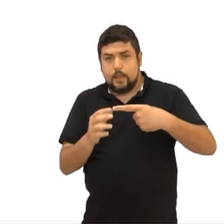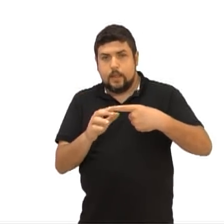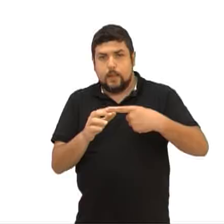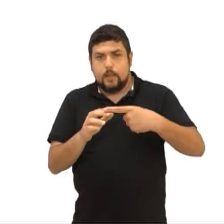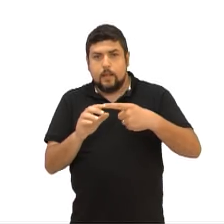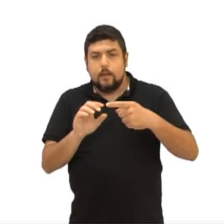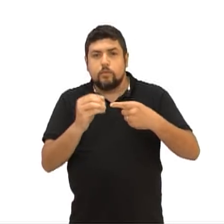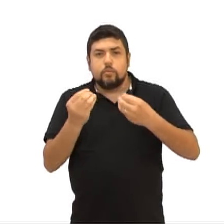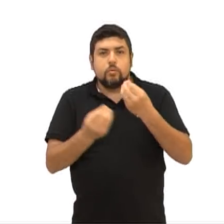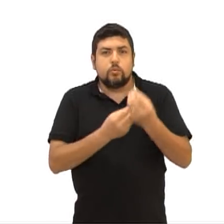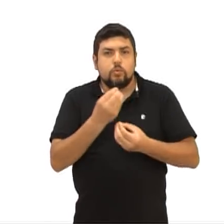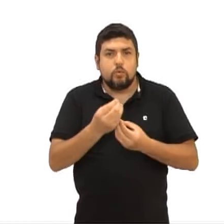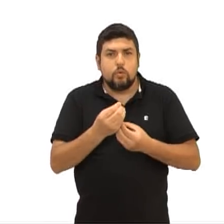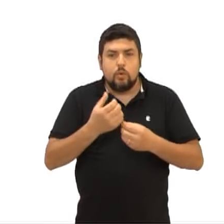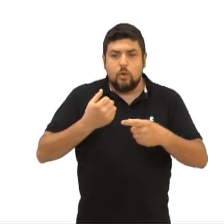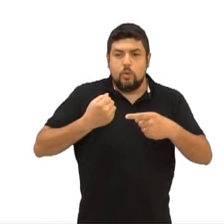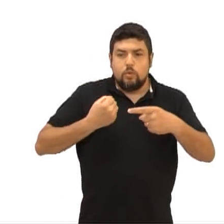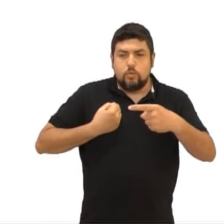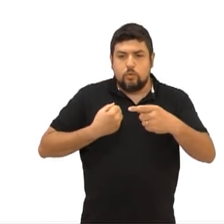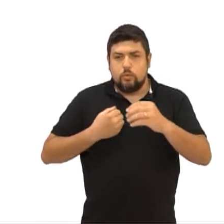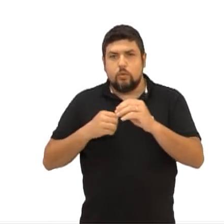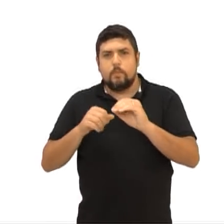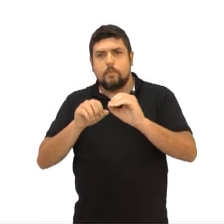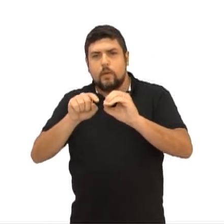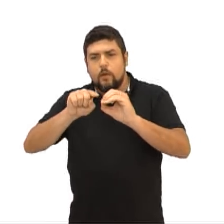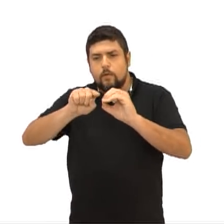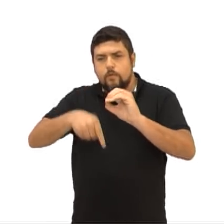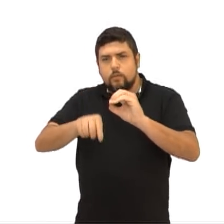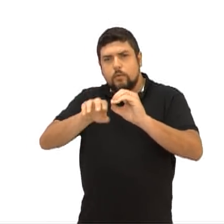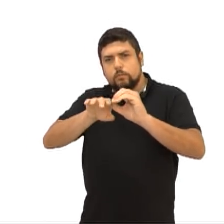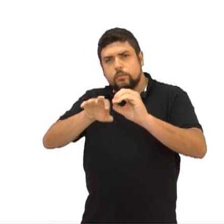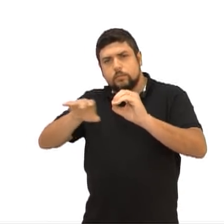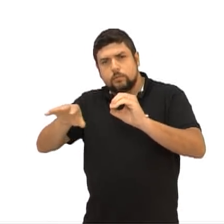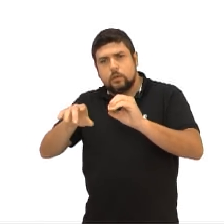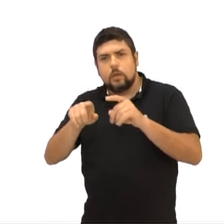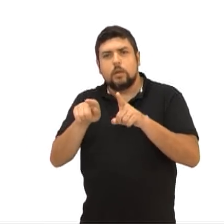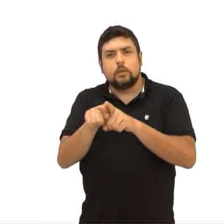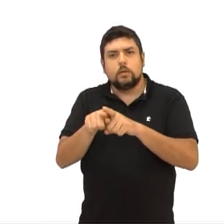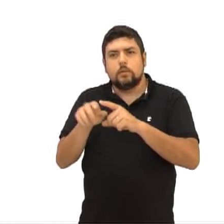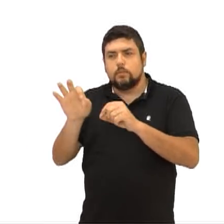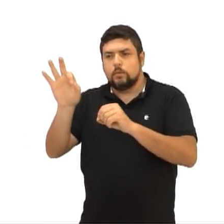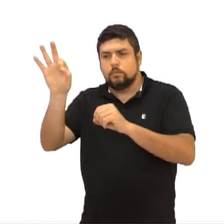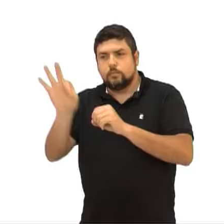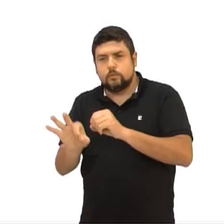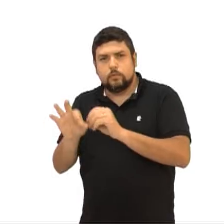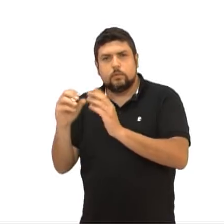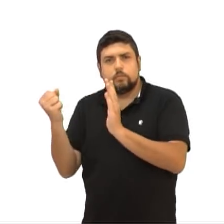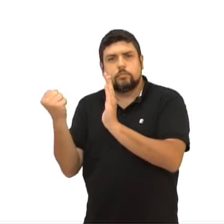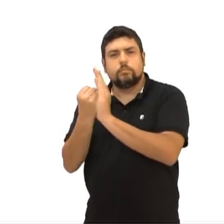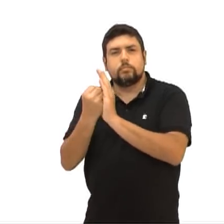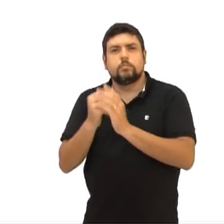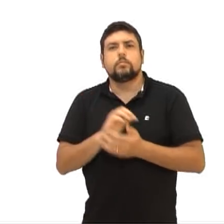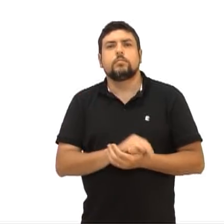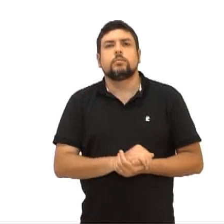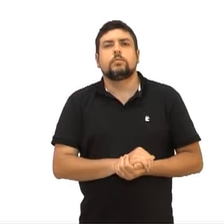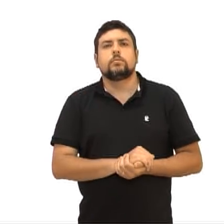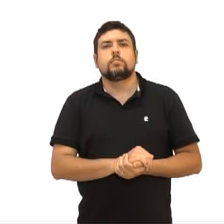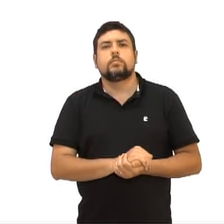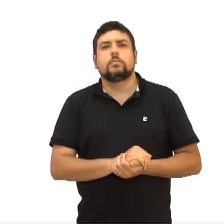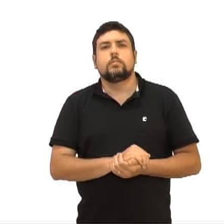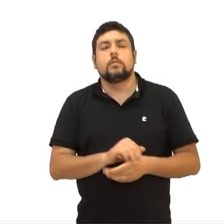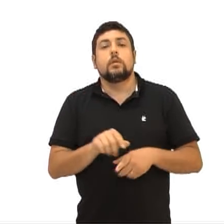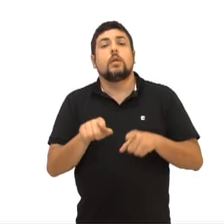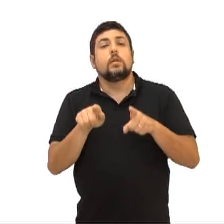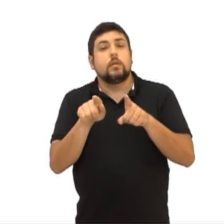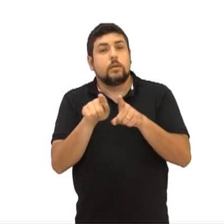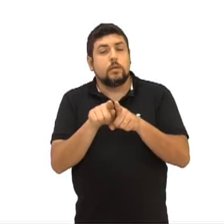na forma decimal e na forma percentual. E vimos também que algumas razões